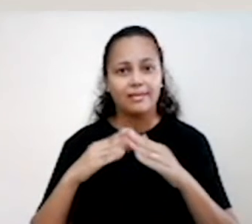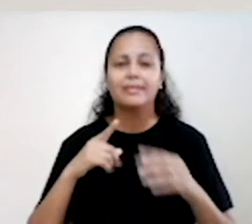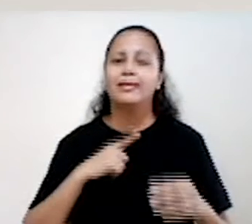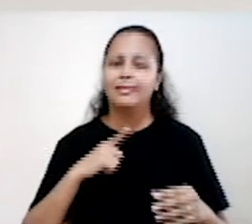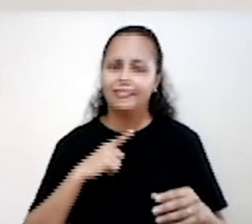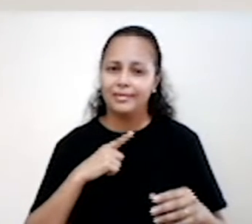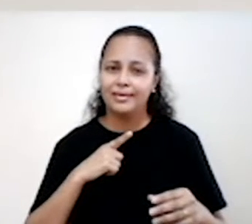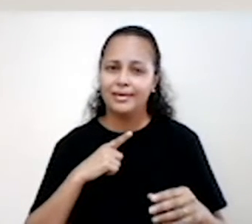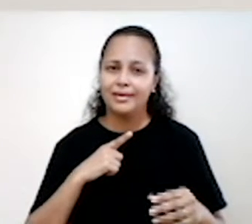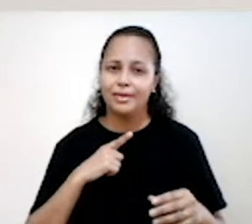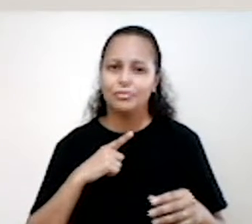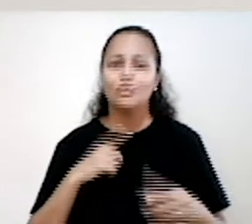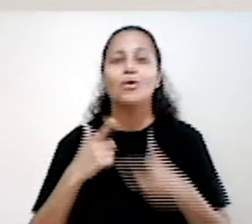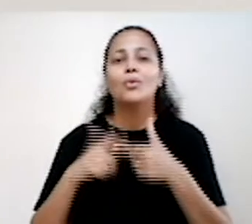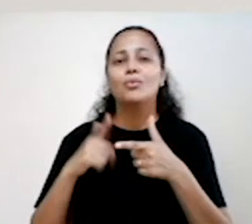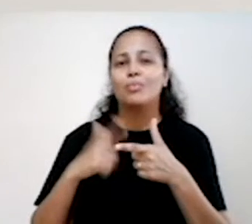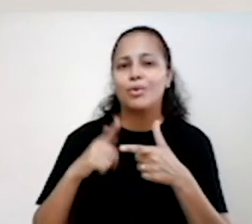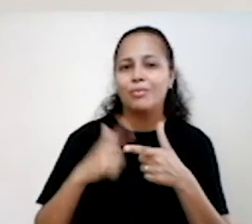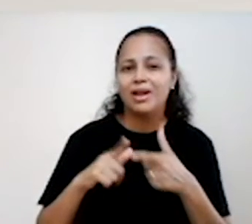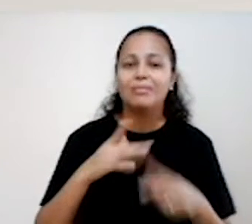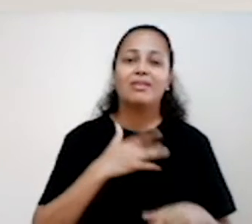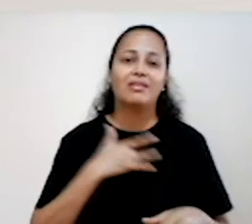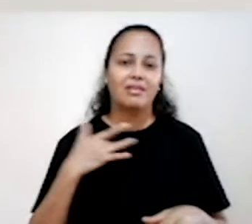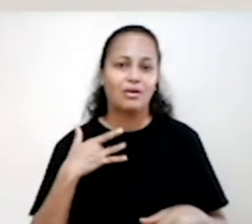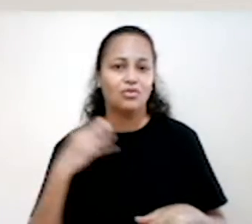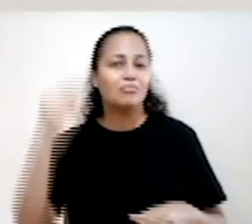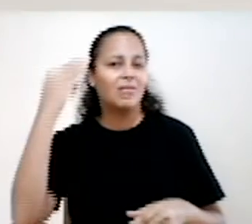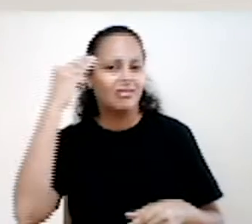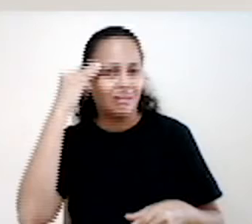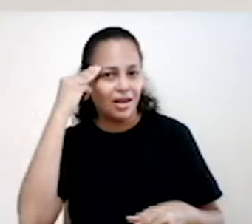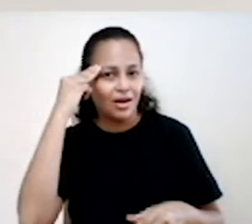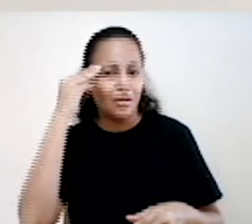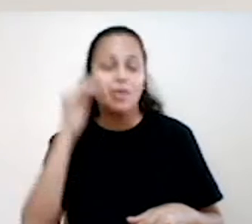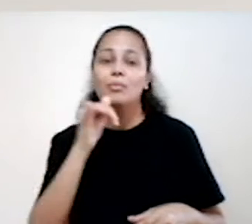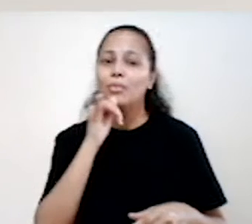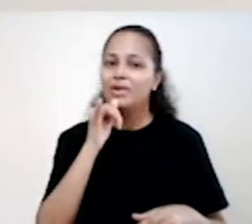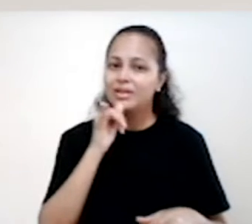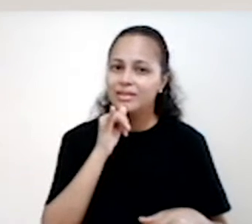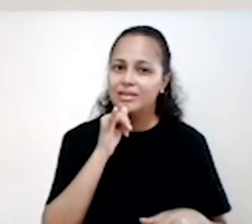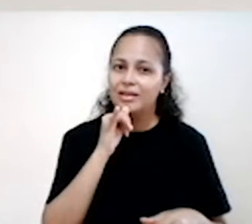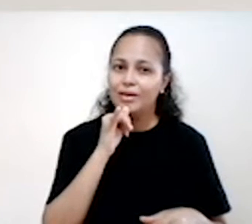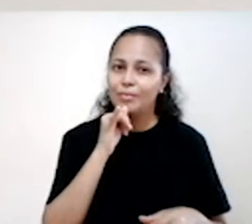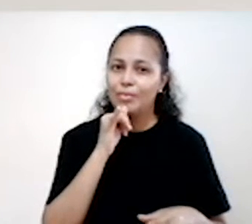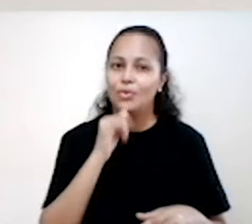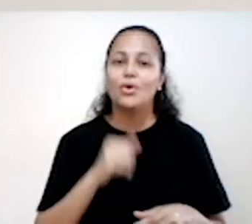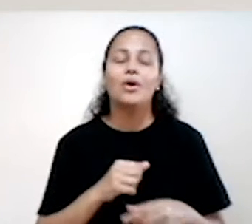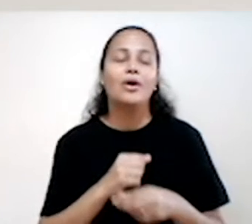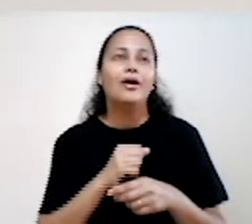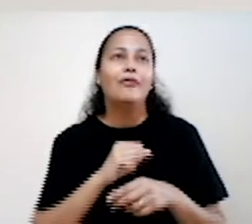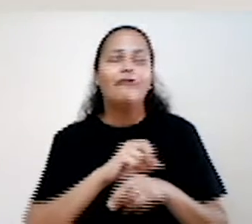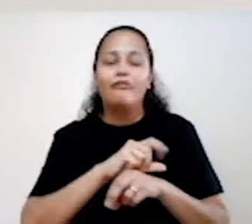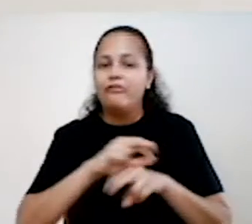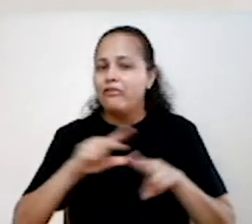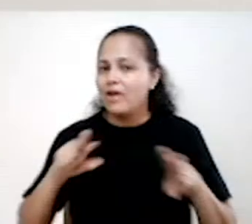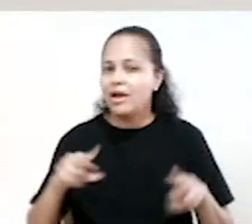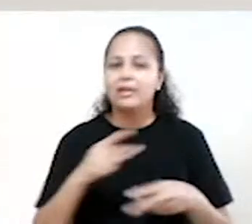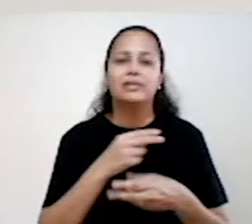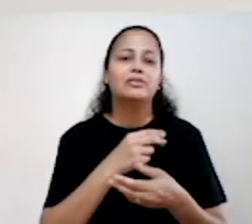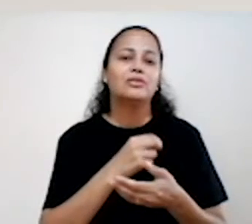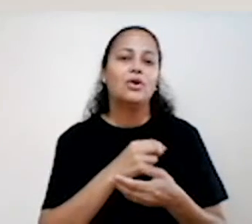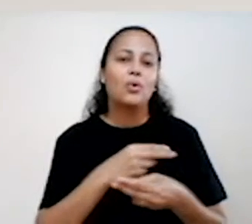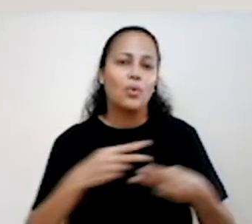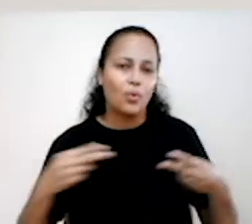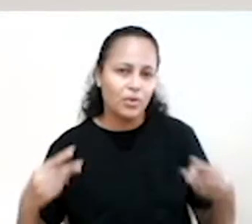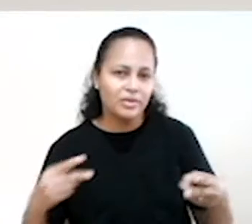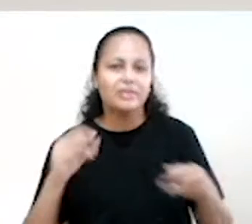de estresse e abalar a nossa saúde mental. É o que acontece quando há muitas tarefas para serem entregues, esse excesso de compromissos,